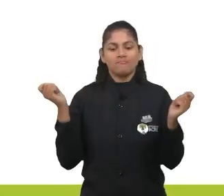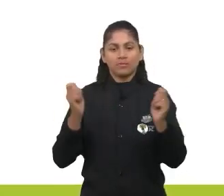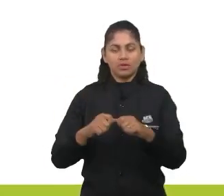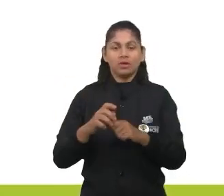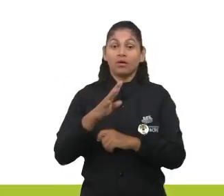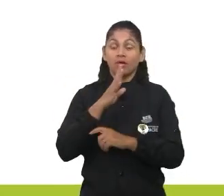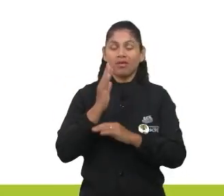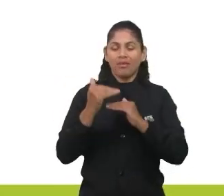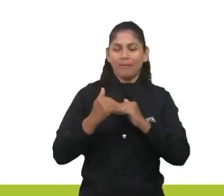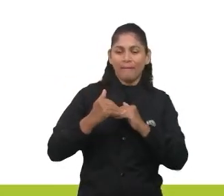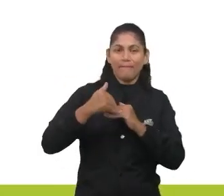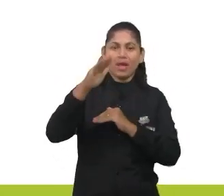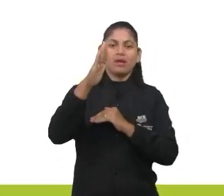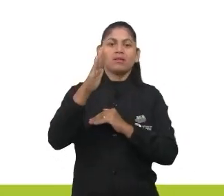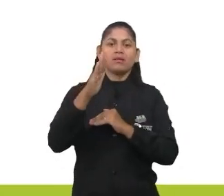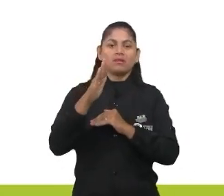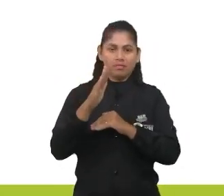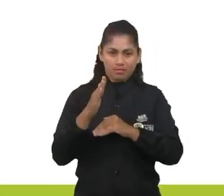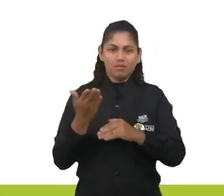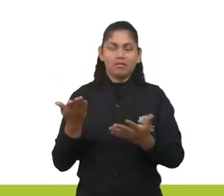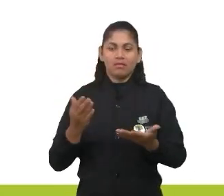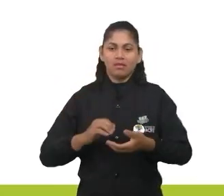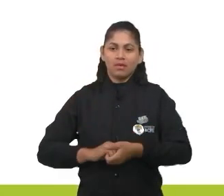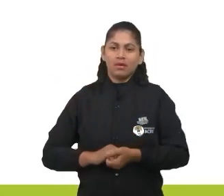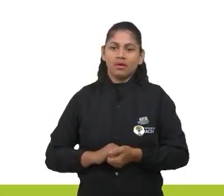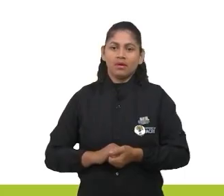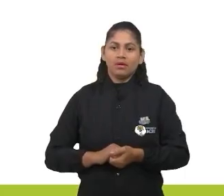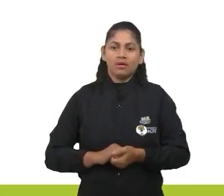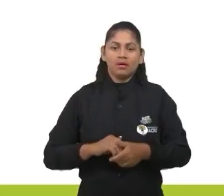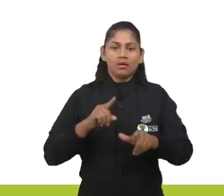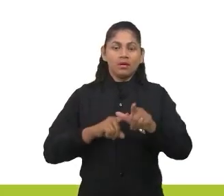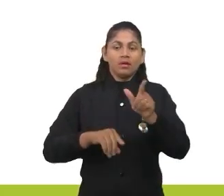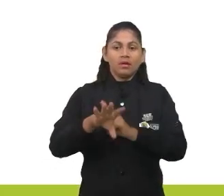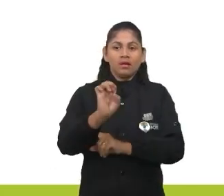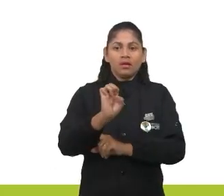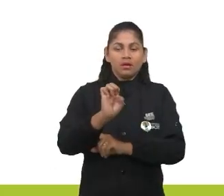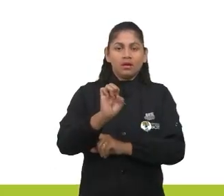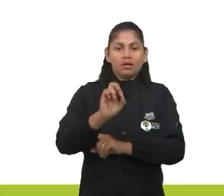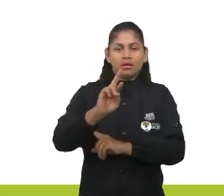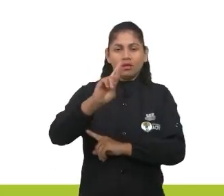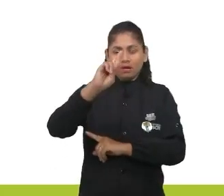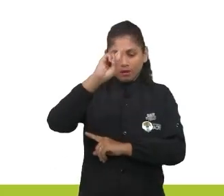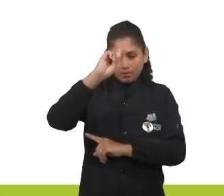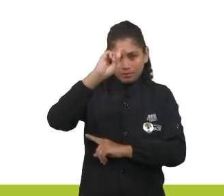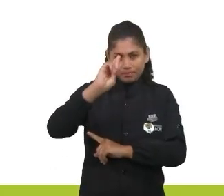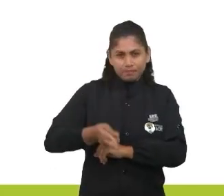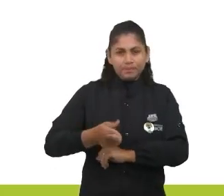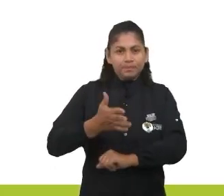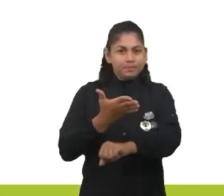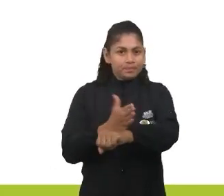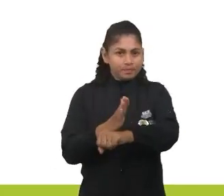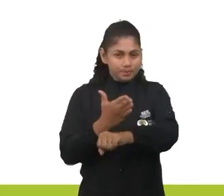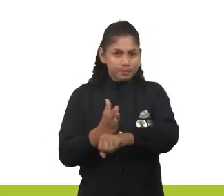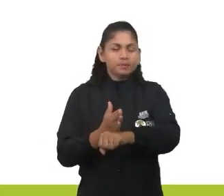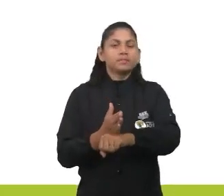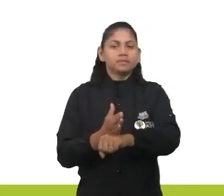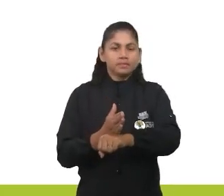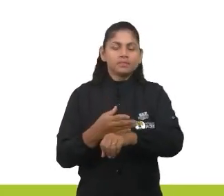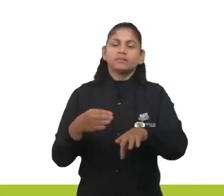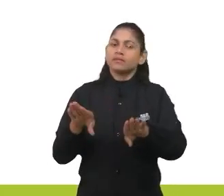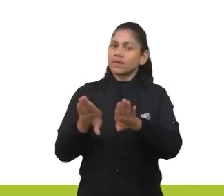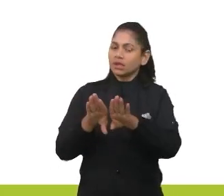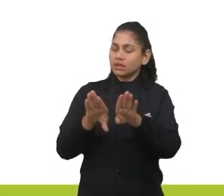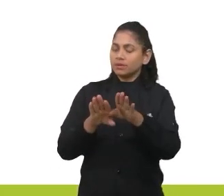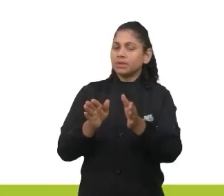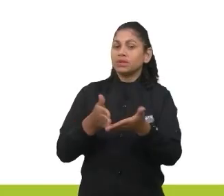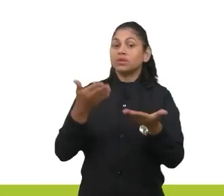no filósofo Immanuel Kant, que é do século XVIII. Letra E. Razão prática. Também o livro